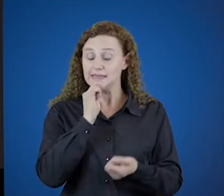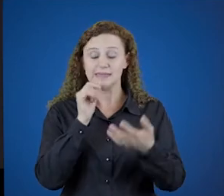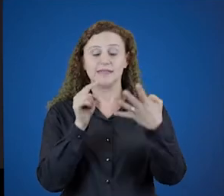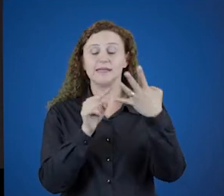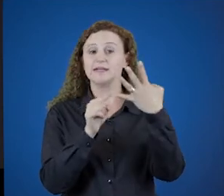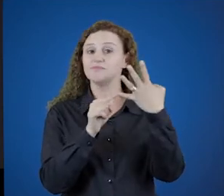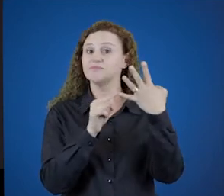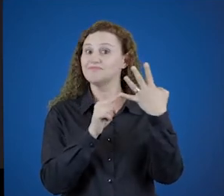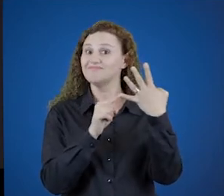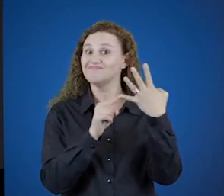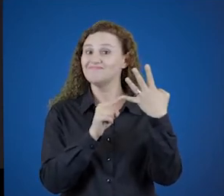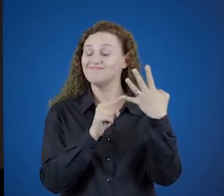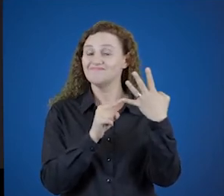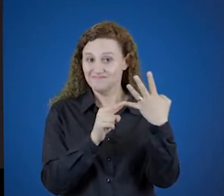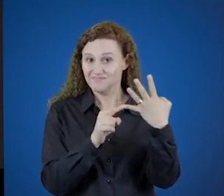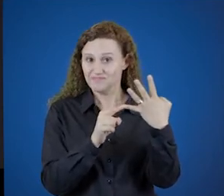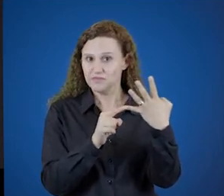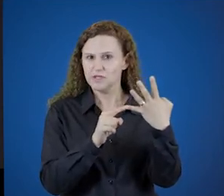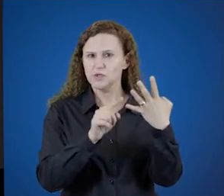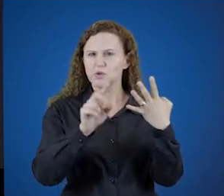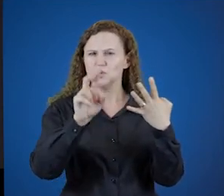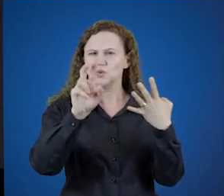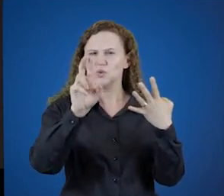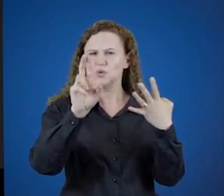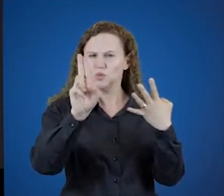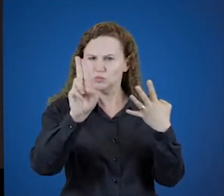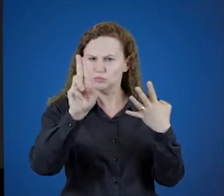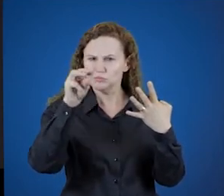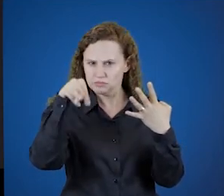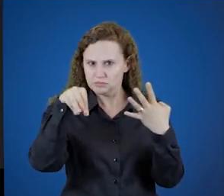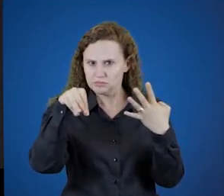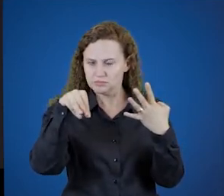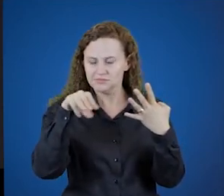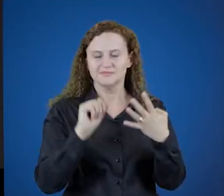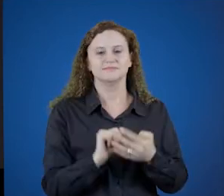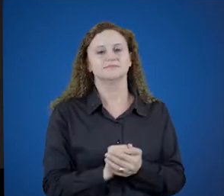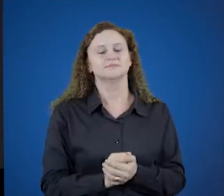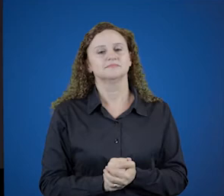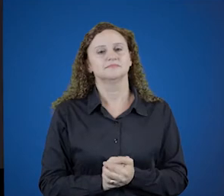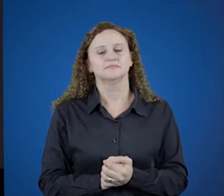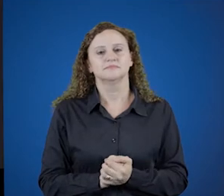Ah e ainda podem terminar em um